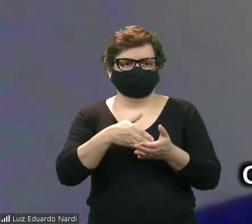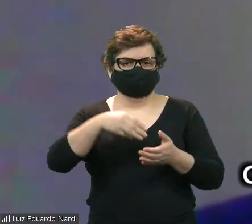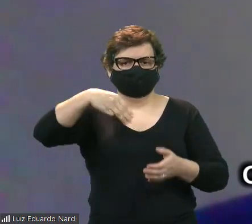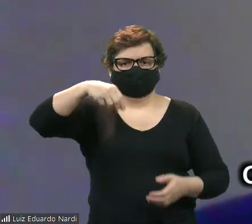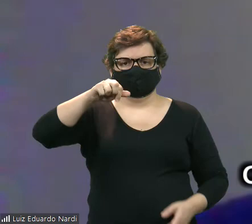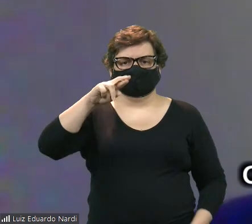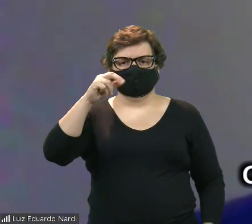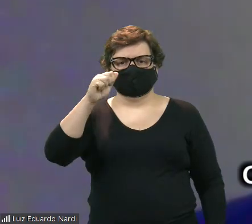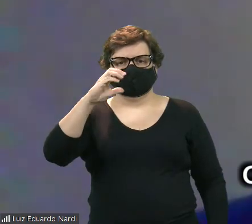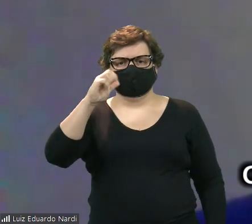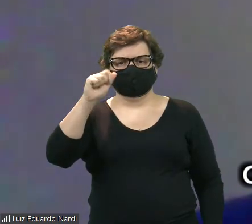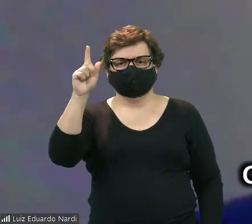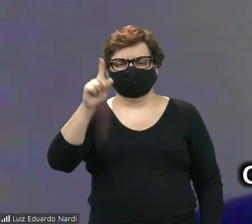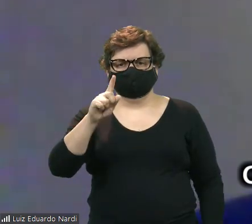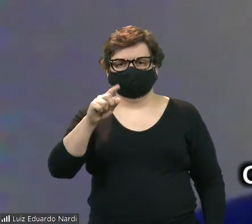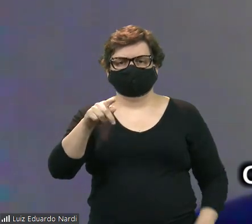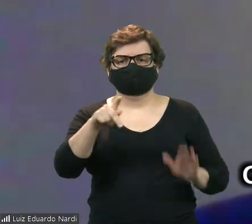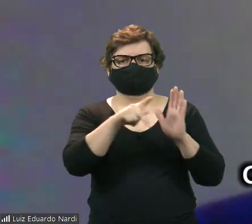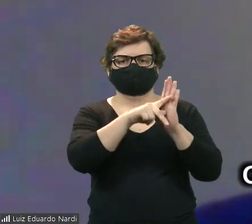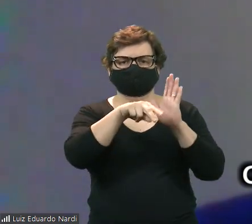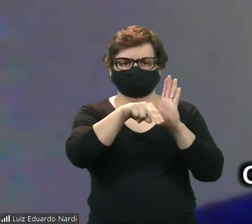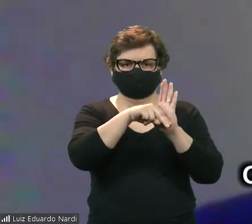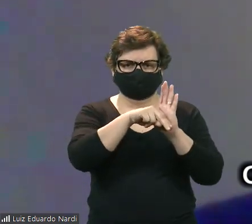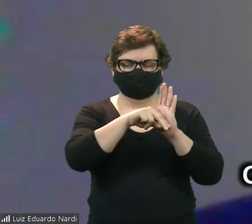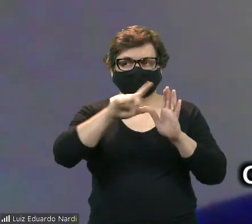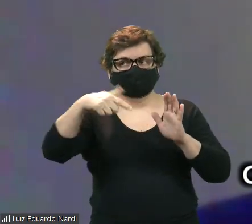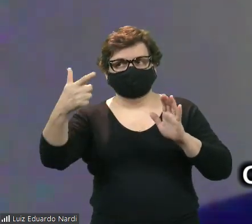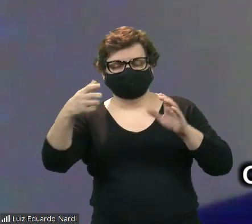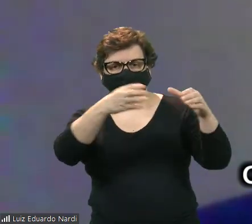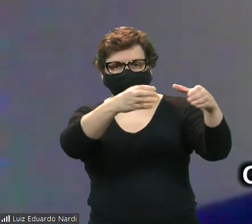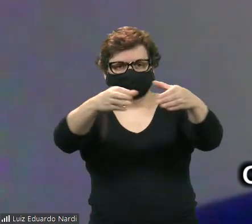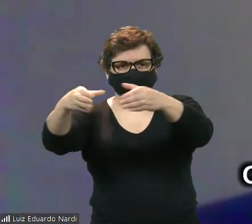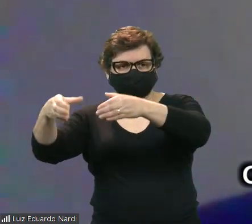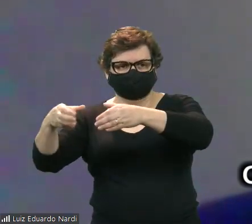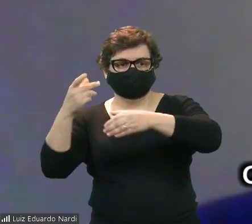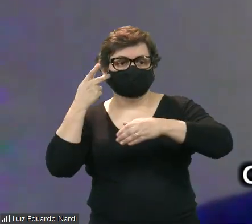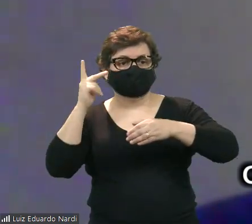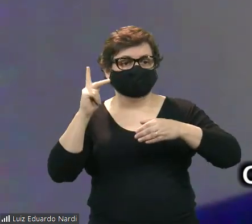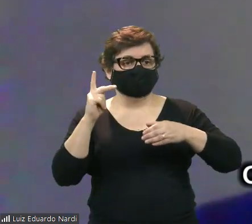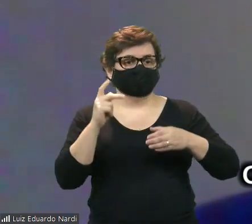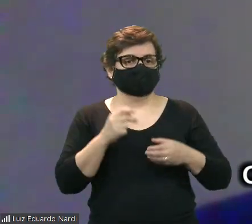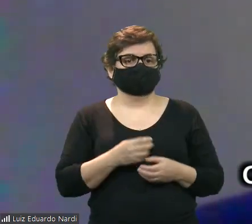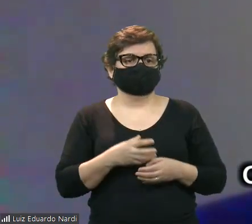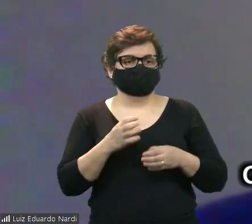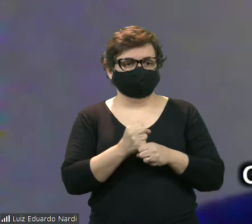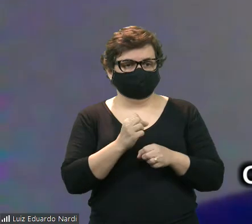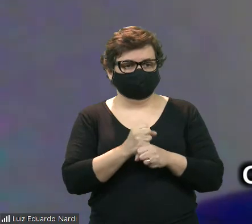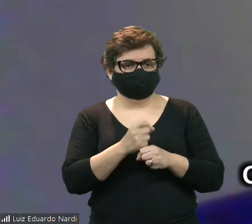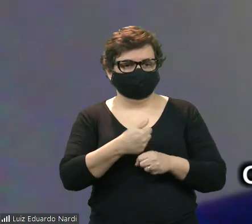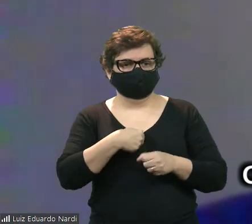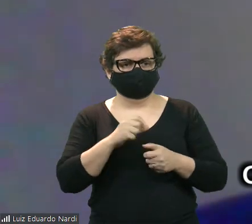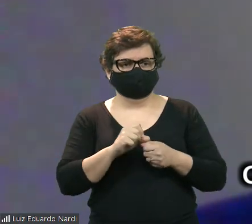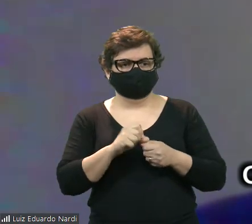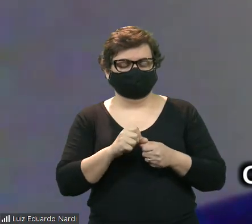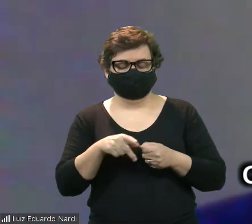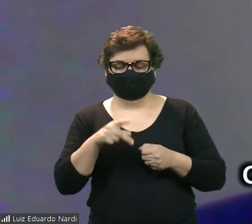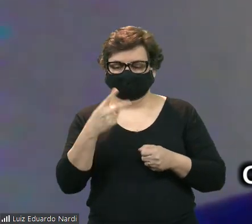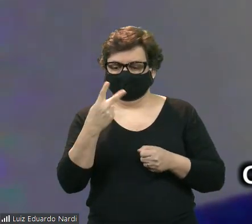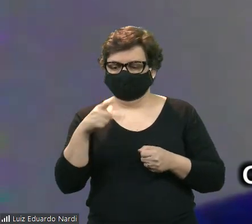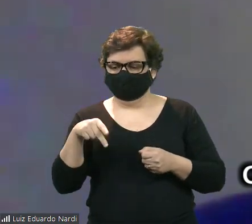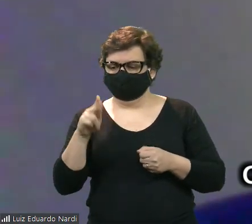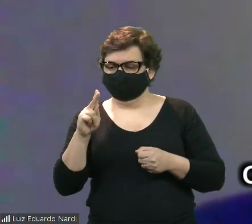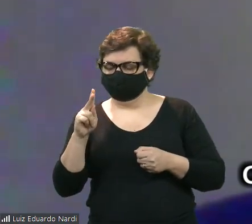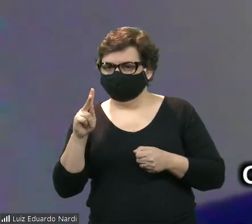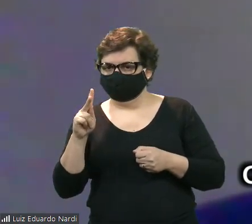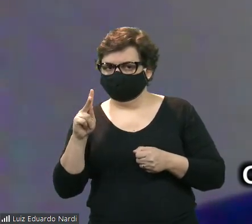Maracá, nós não vamos chegar lá em Nóbrega, naquela região, pelas contas que eu estou fazendo em matéria de quilometragem, que colocada